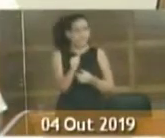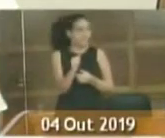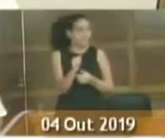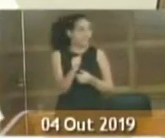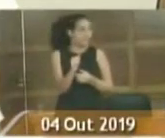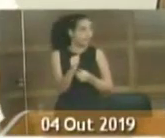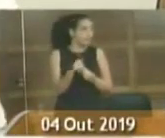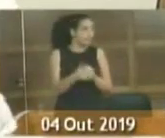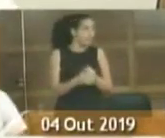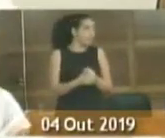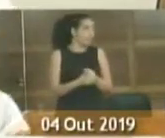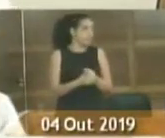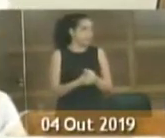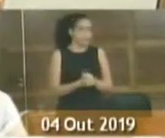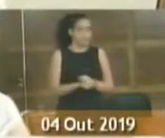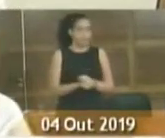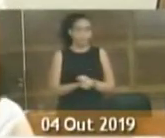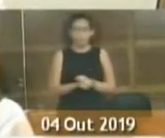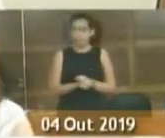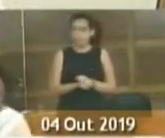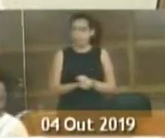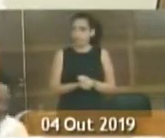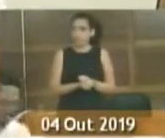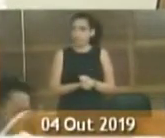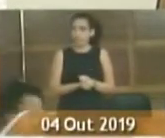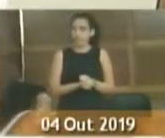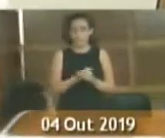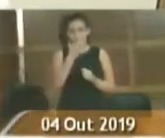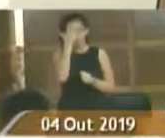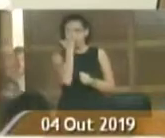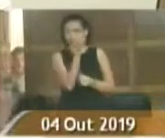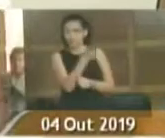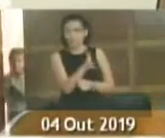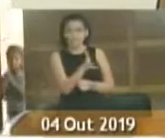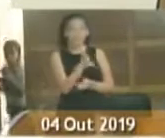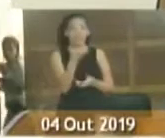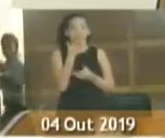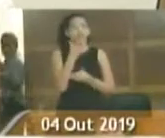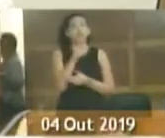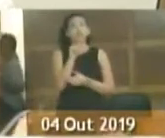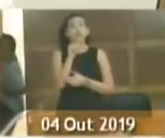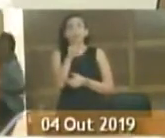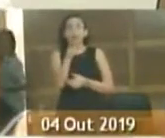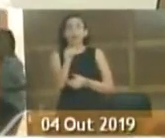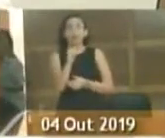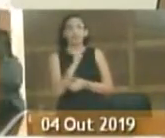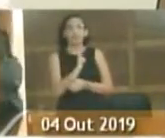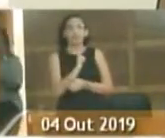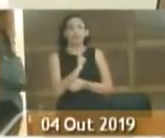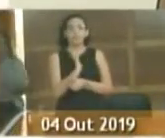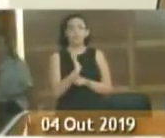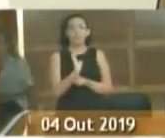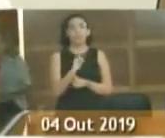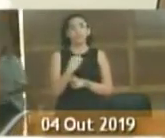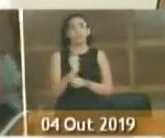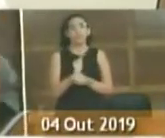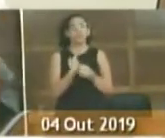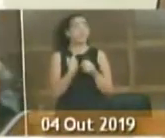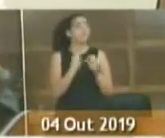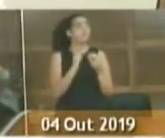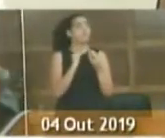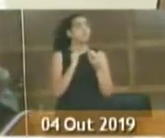são chamados, eles, muitas pessoas não querem, eles querem os de raça. Então, assim, que nós possamos